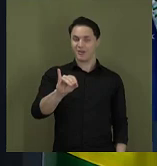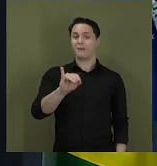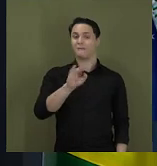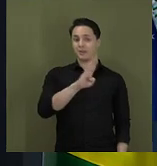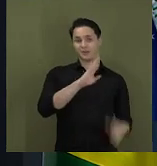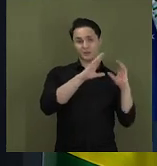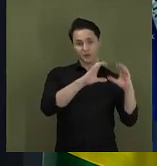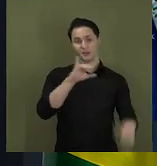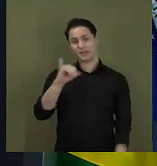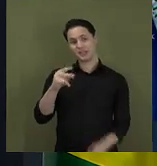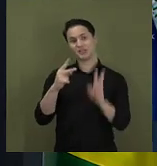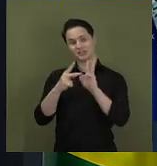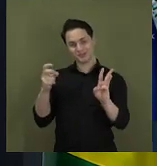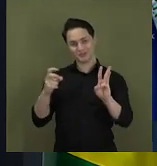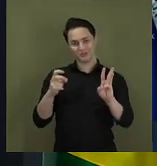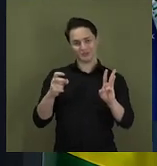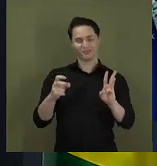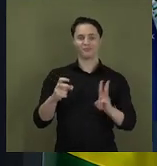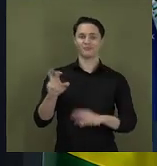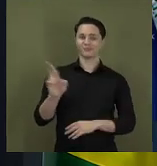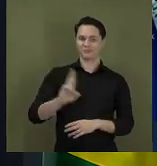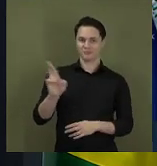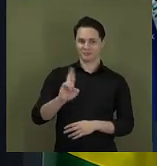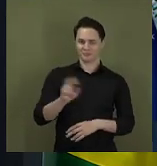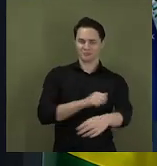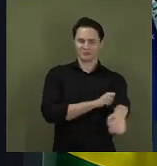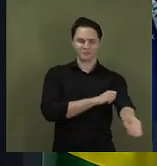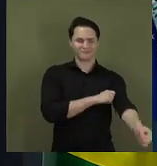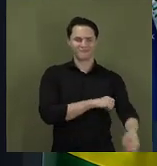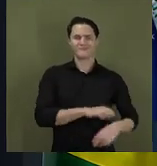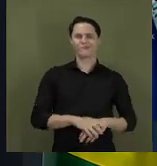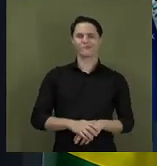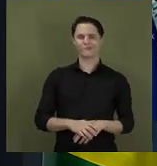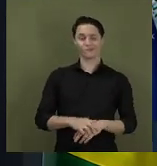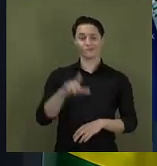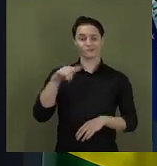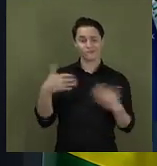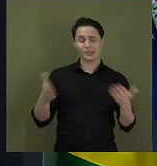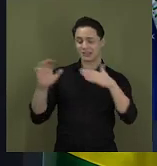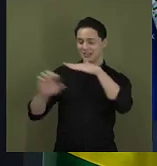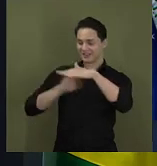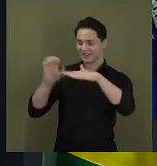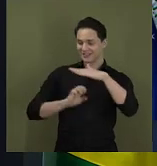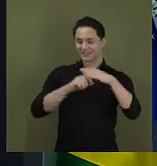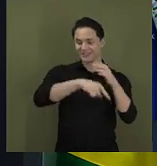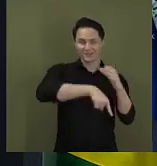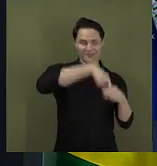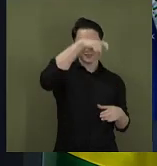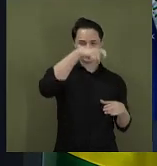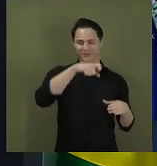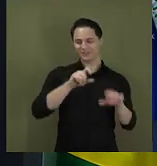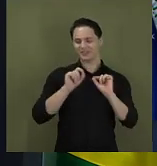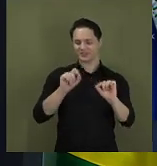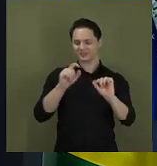bola, índio, bilhões de reais. Só mesmo uma grande empresa de petróleo é capaz de suportar um